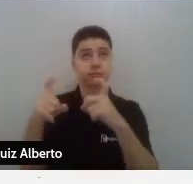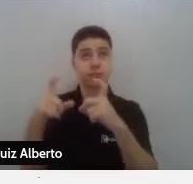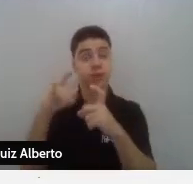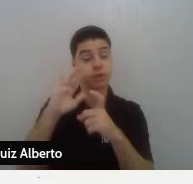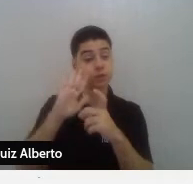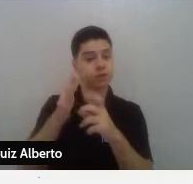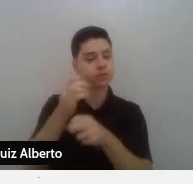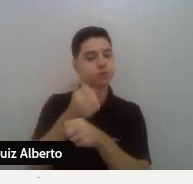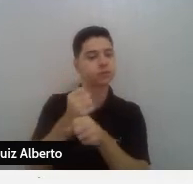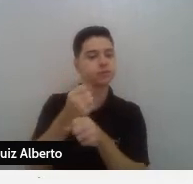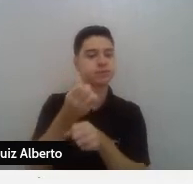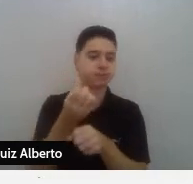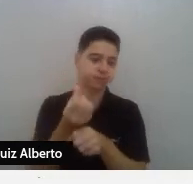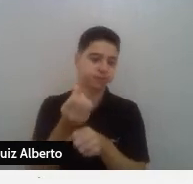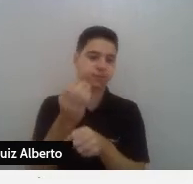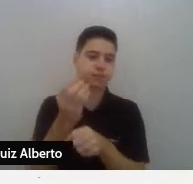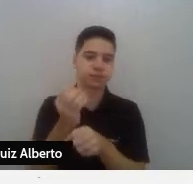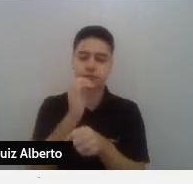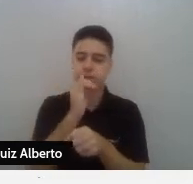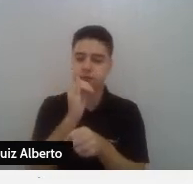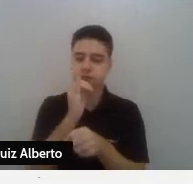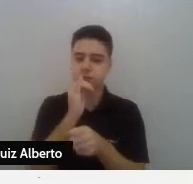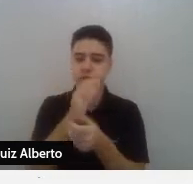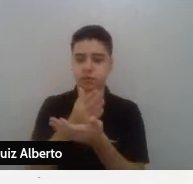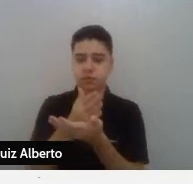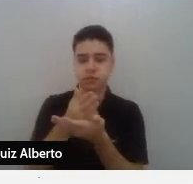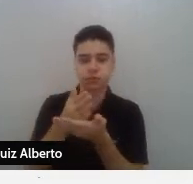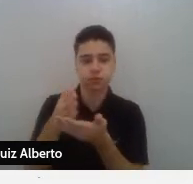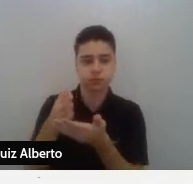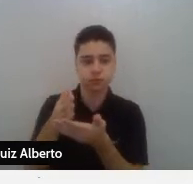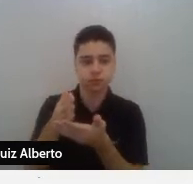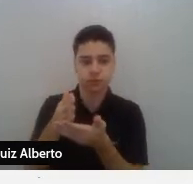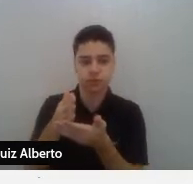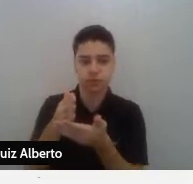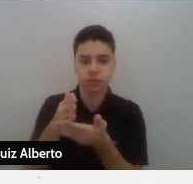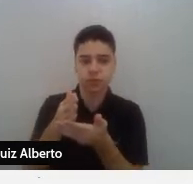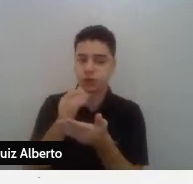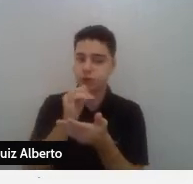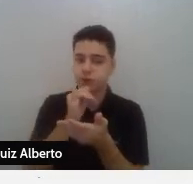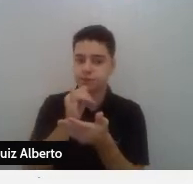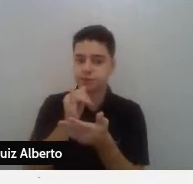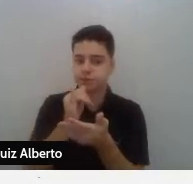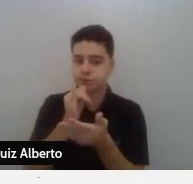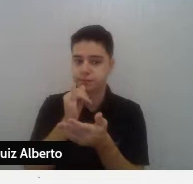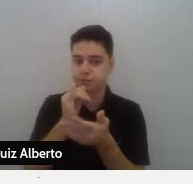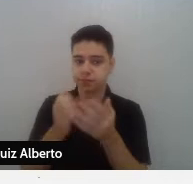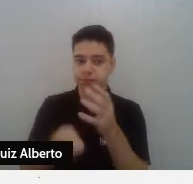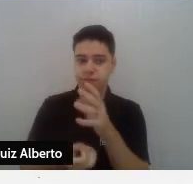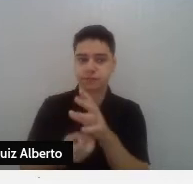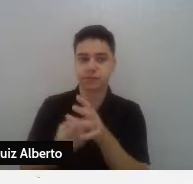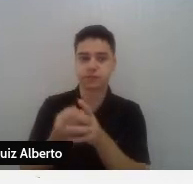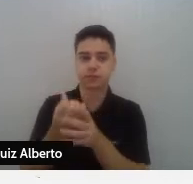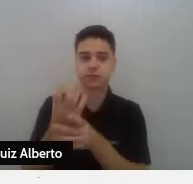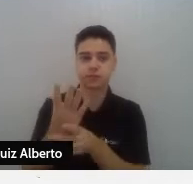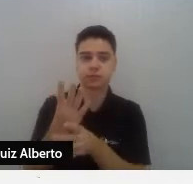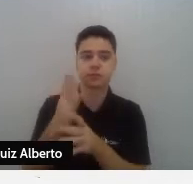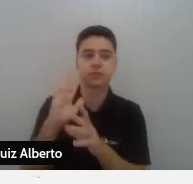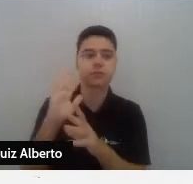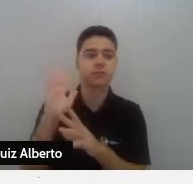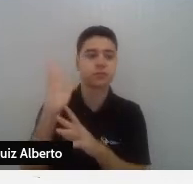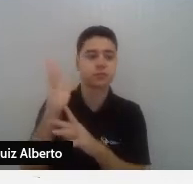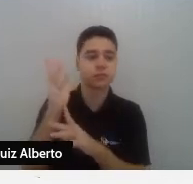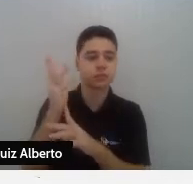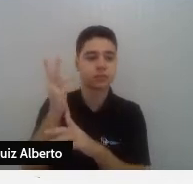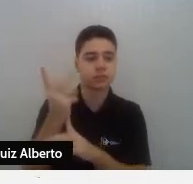60, né, no início ali da criação da arte contemporânea, né, dos movimentos